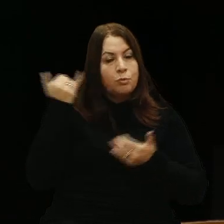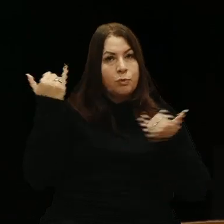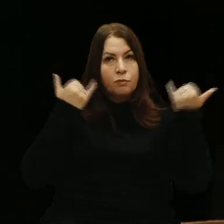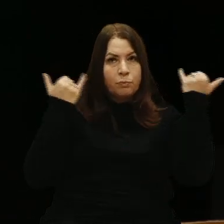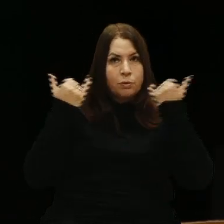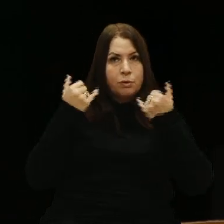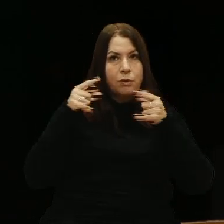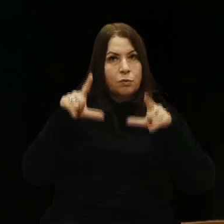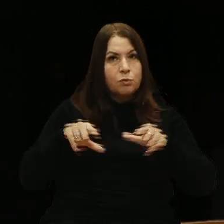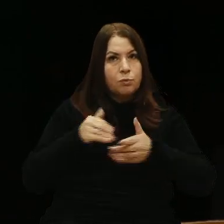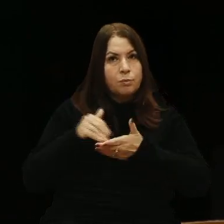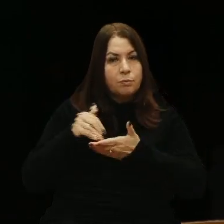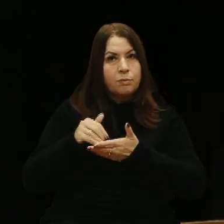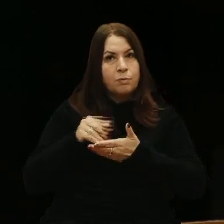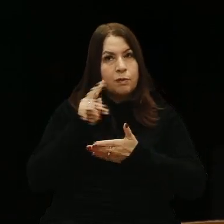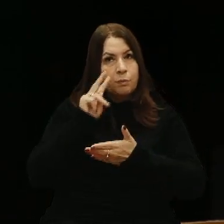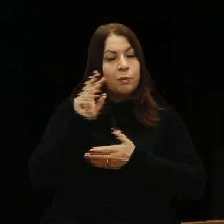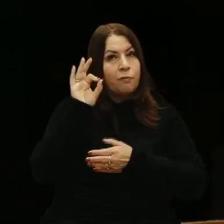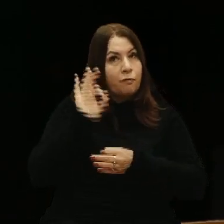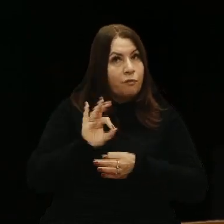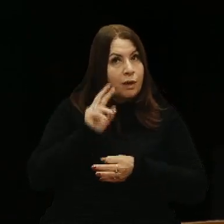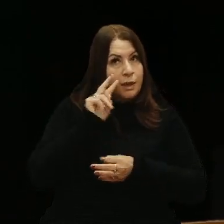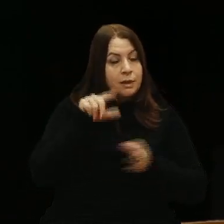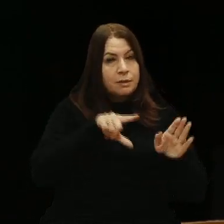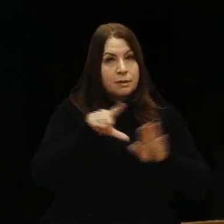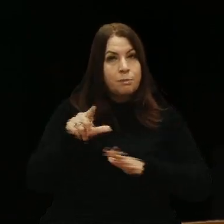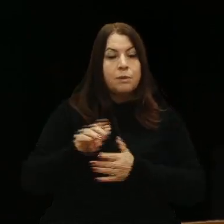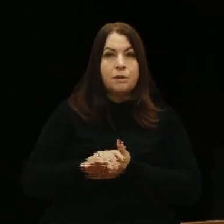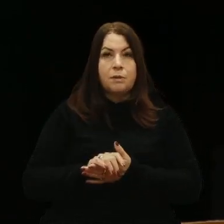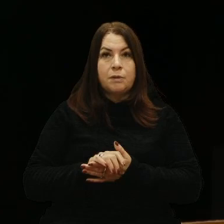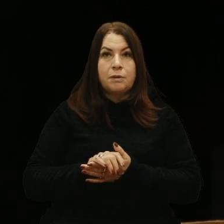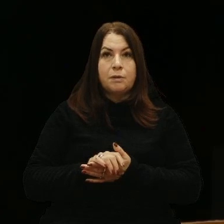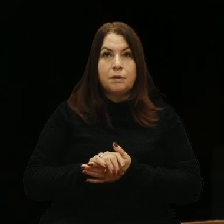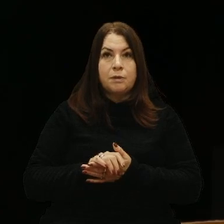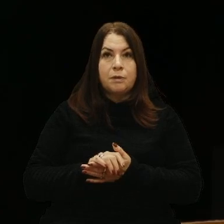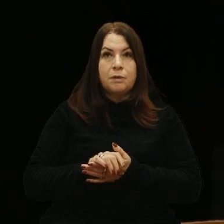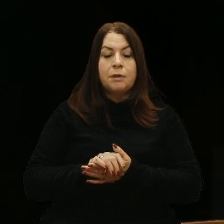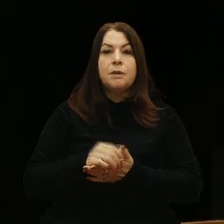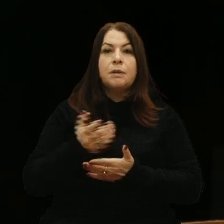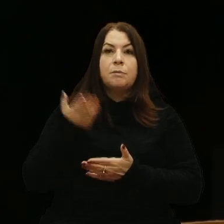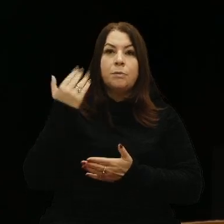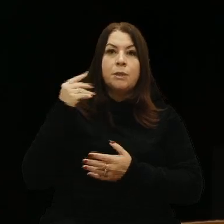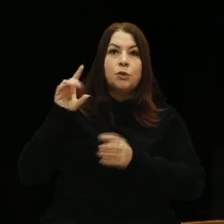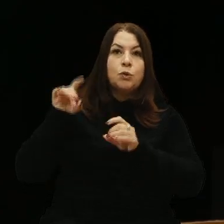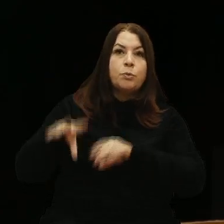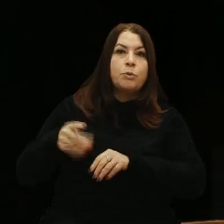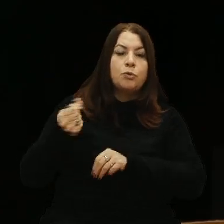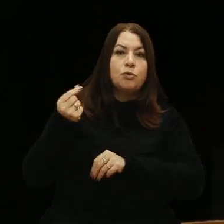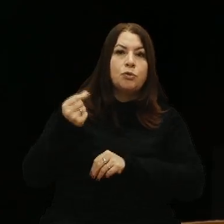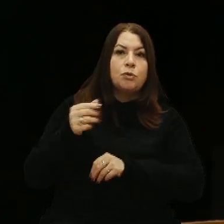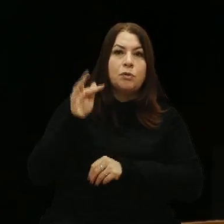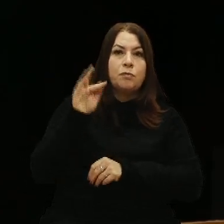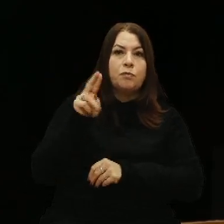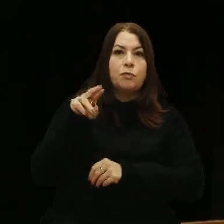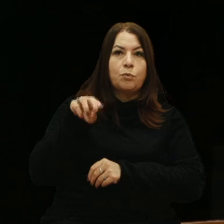no nosso gabinete, que nós vamos confirmar essa semana, de que ano passado teria sobrado dinheiro do